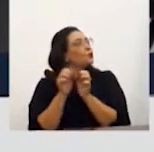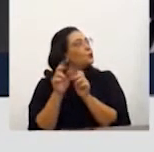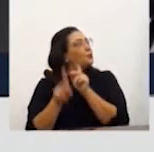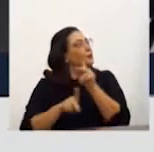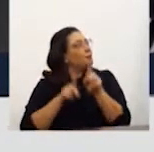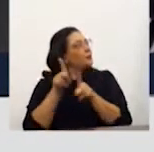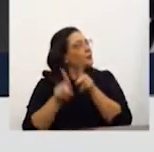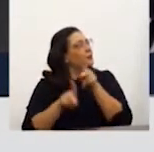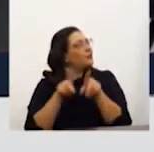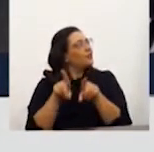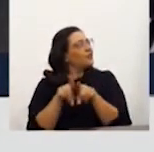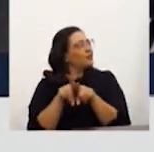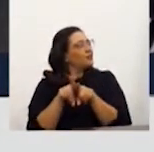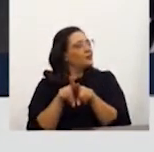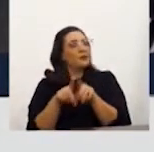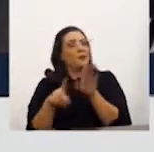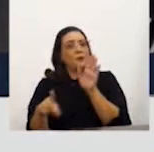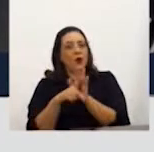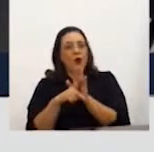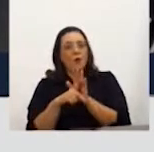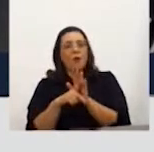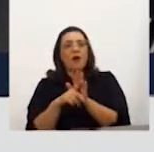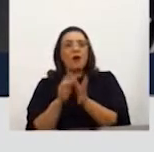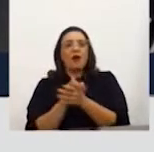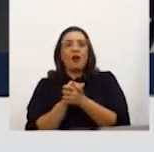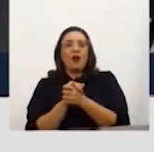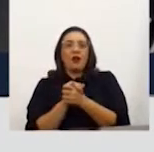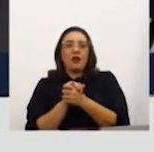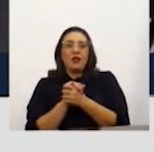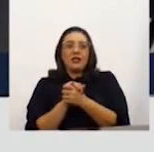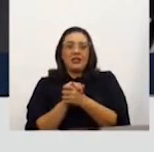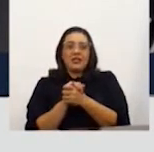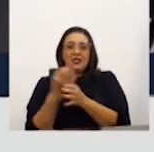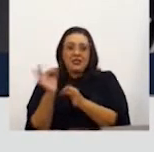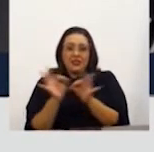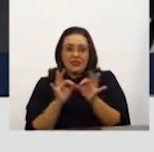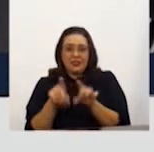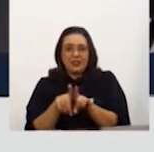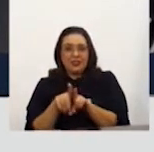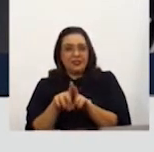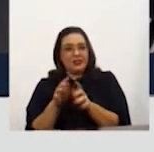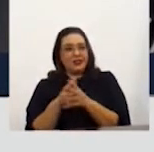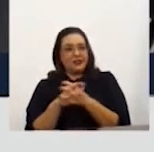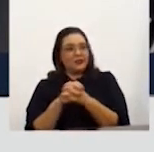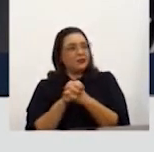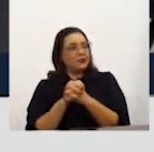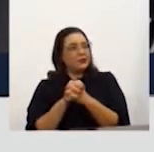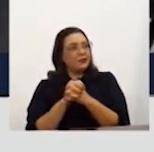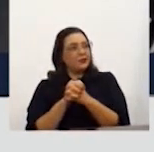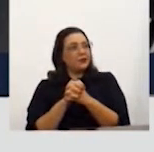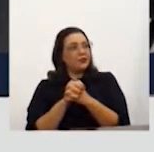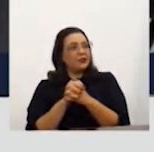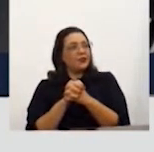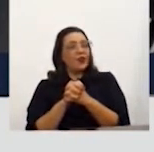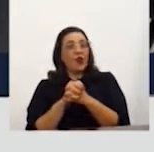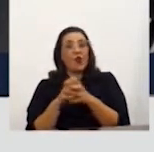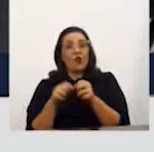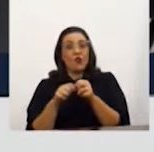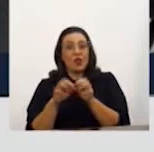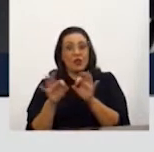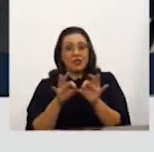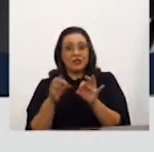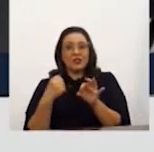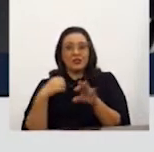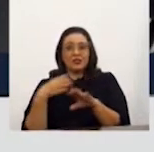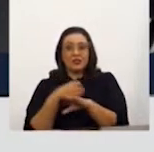da Associação dos Feirantes, nós fomos discutir a possibilidade da implantação